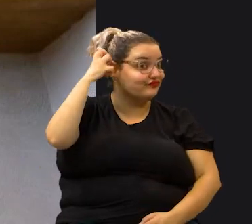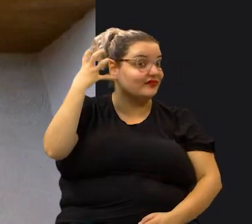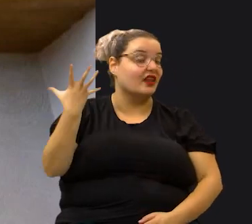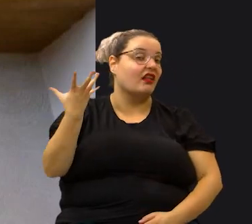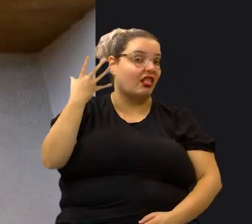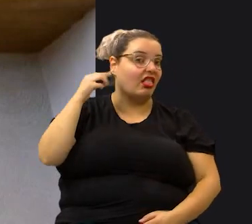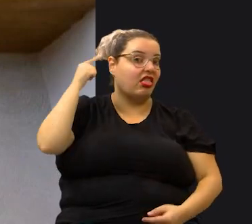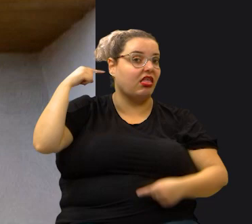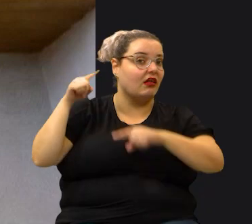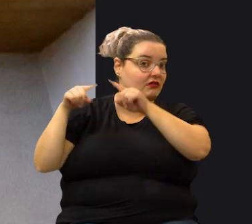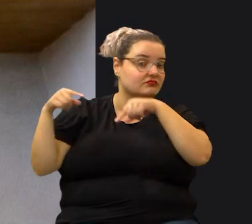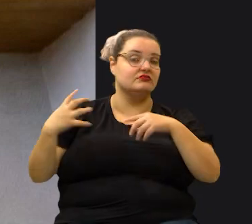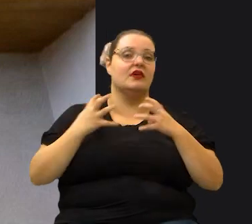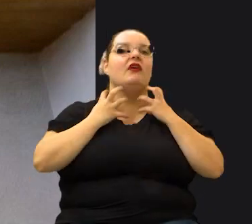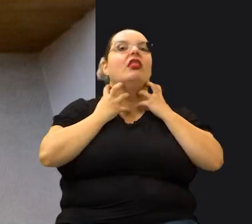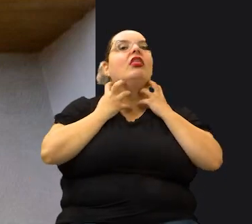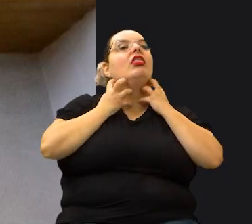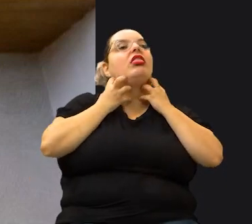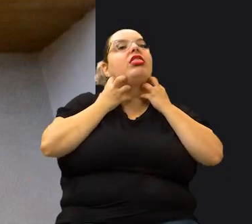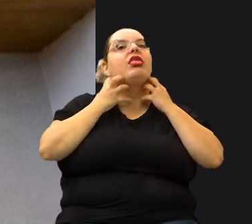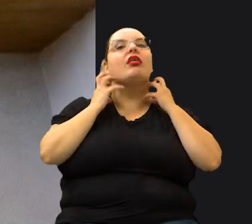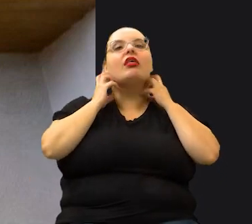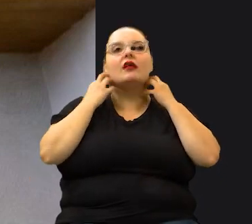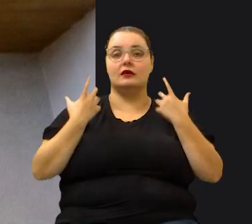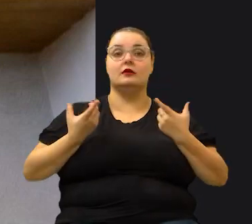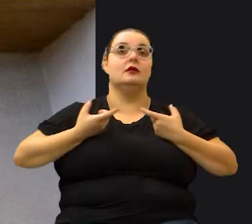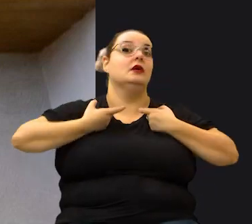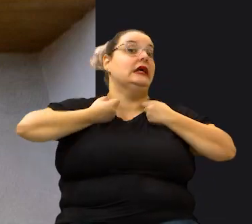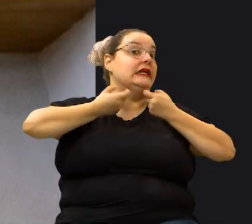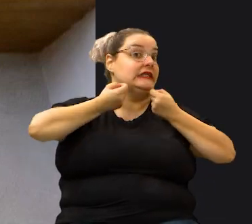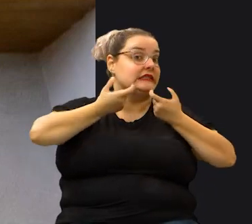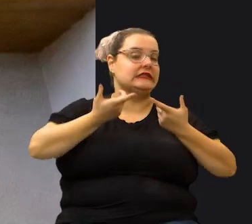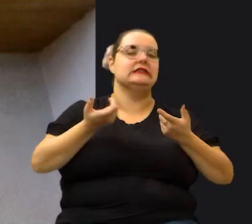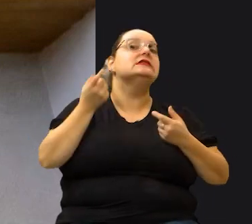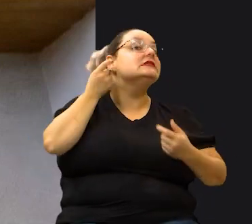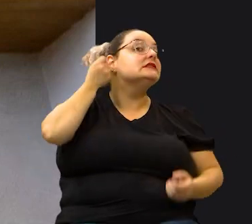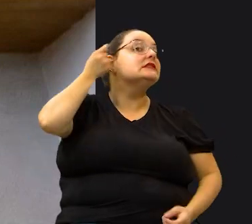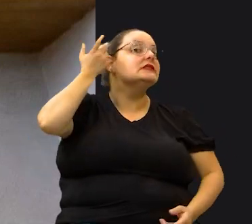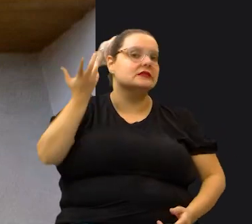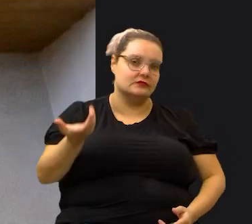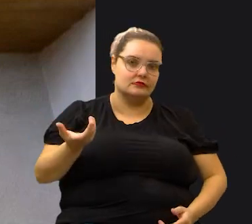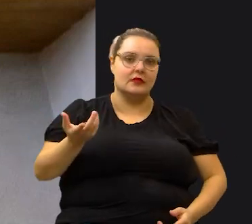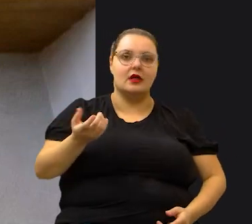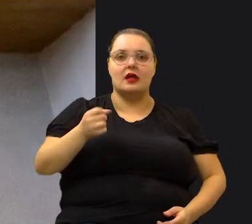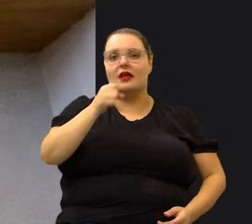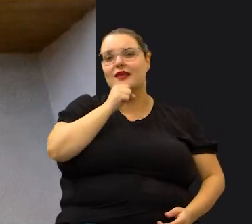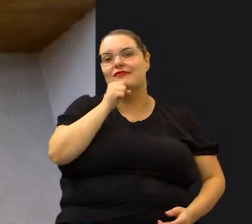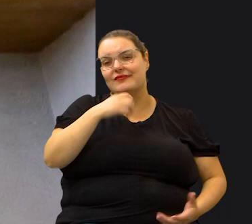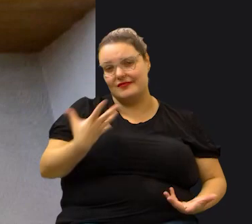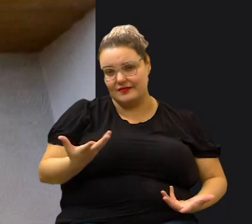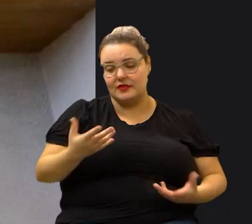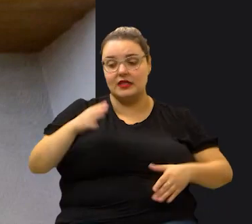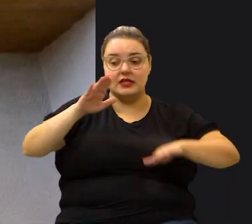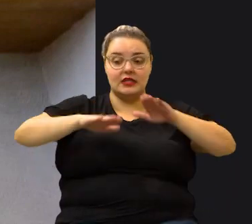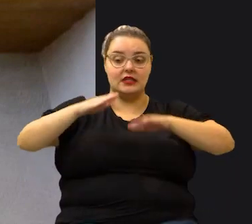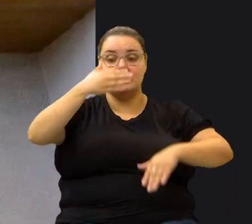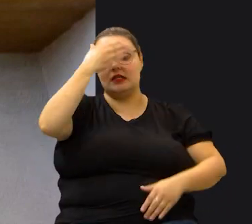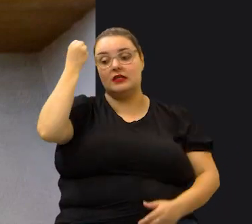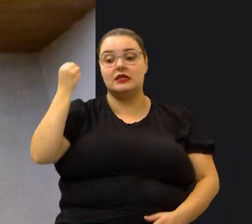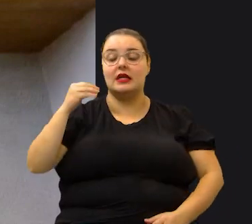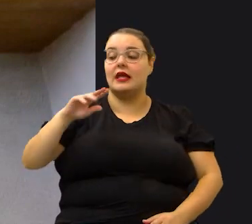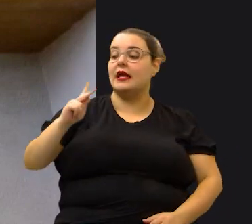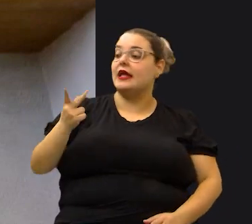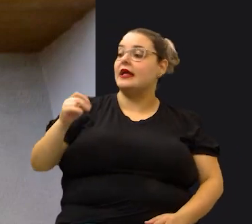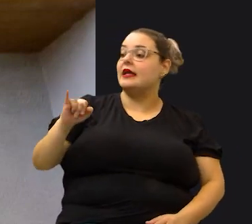manifestam essas alterações de câncer de pele e fotoenvelhecimento. A gente esquece também muitas vezes de